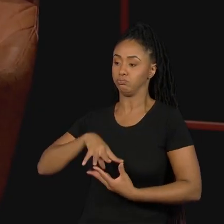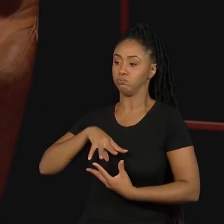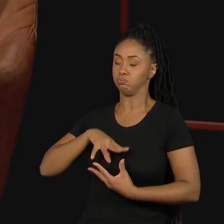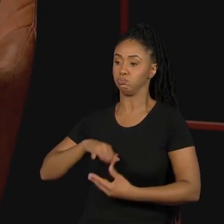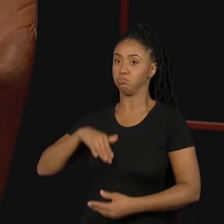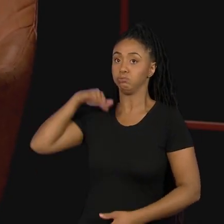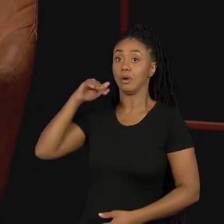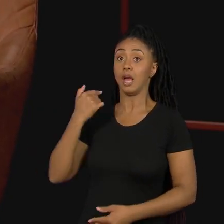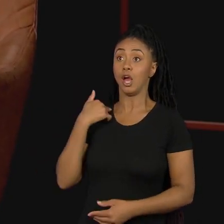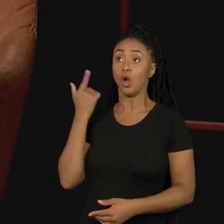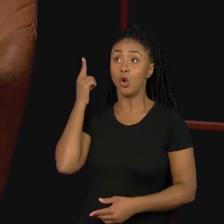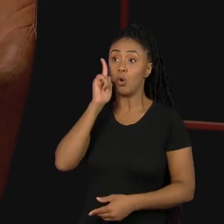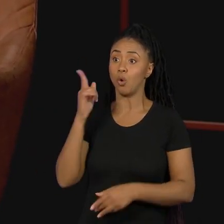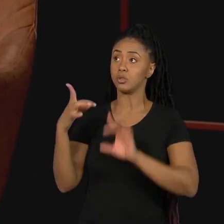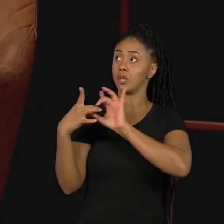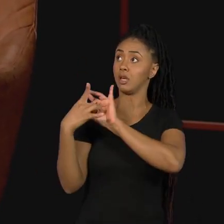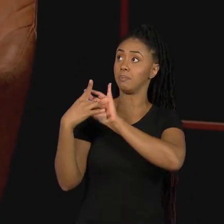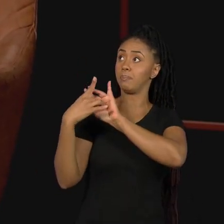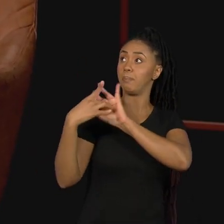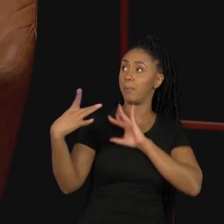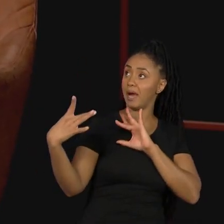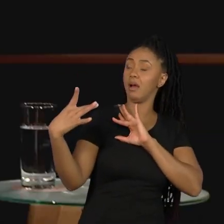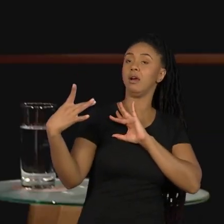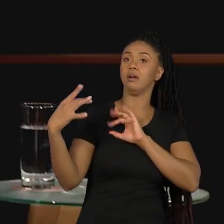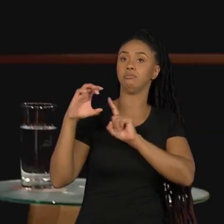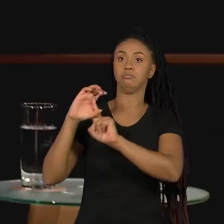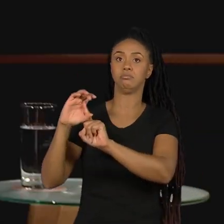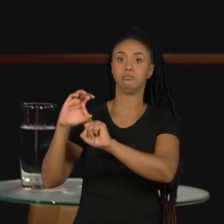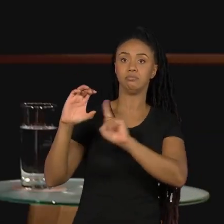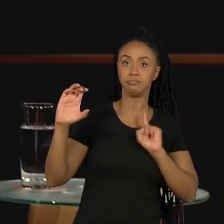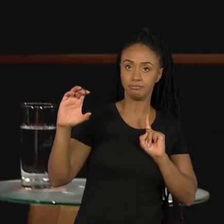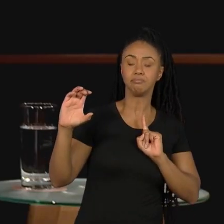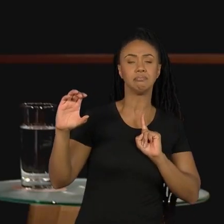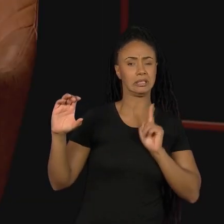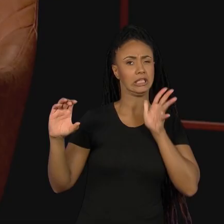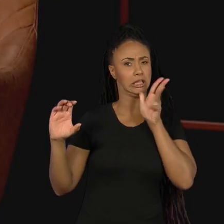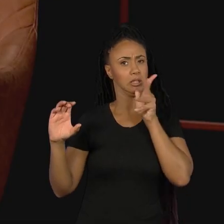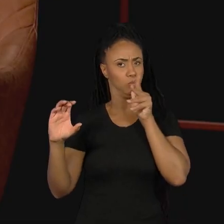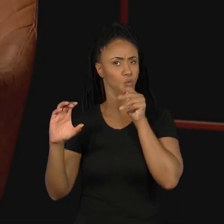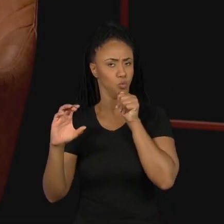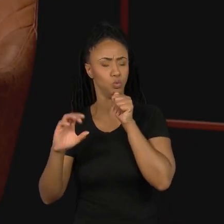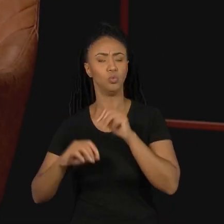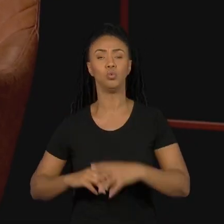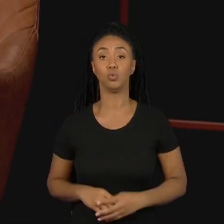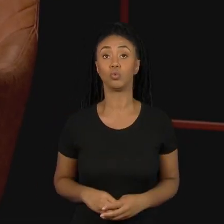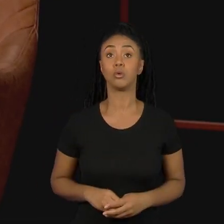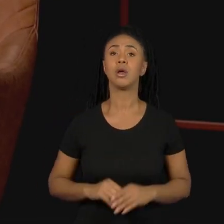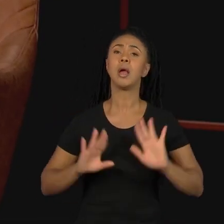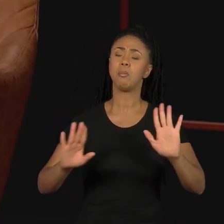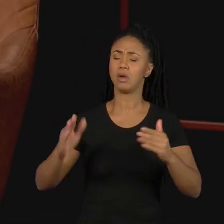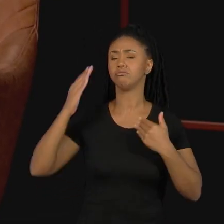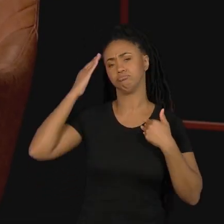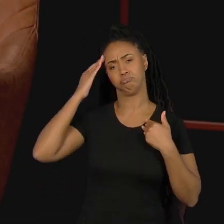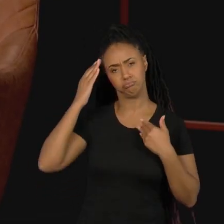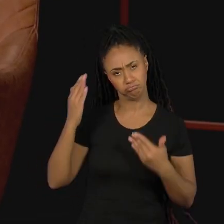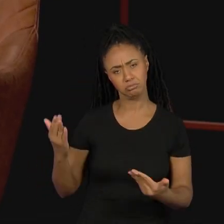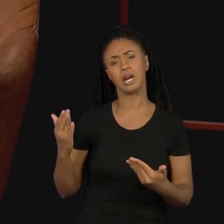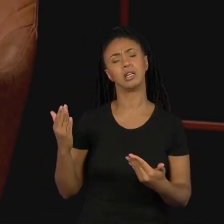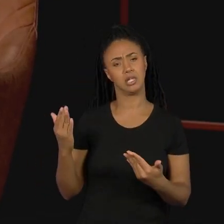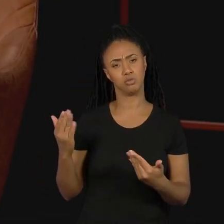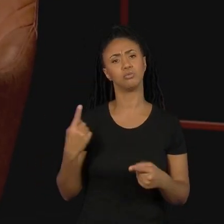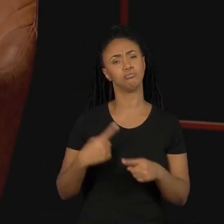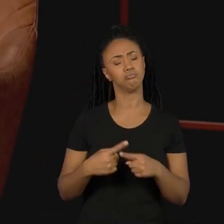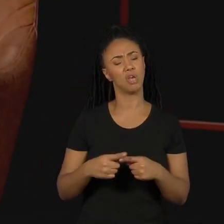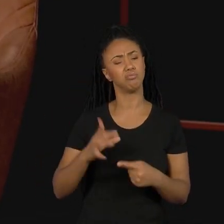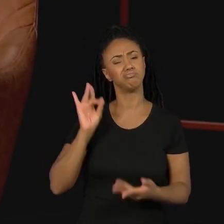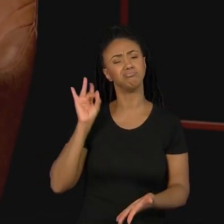conseguisse soltar esse fardo do dogma e me sentir livre. Mas eu agradeço muito, sou um cara muito